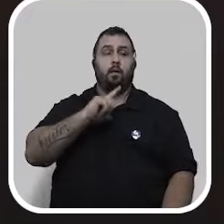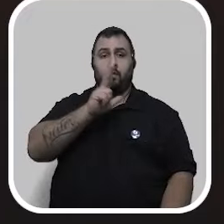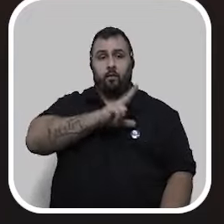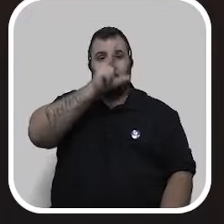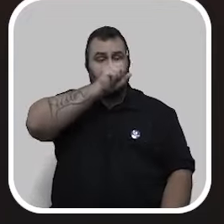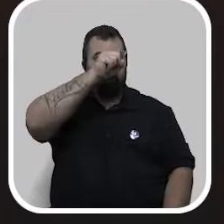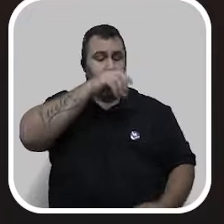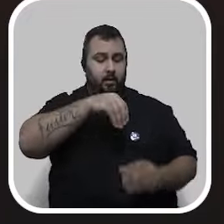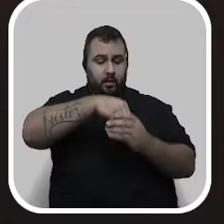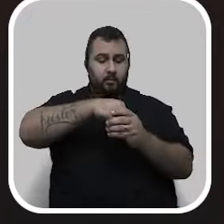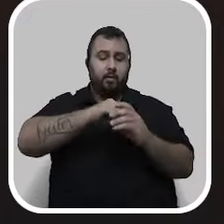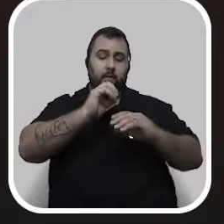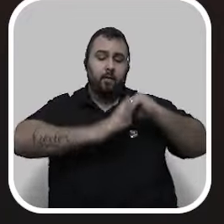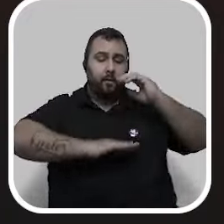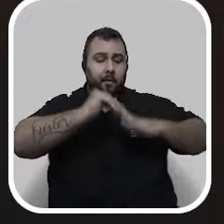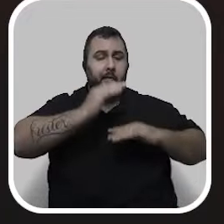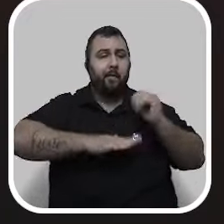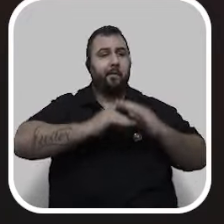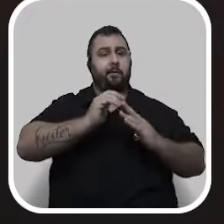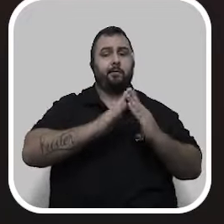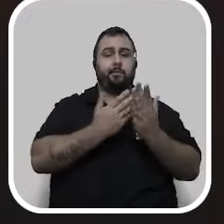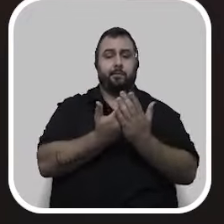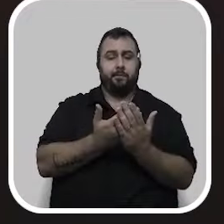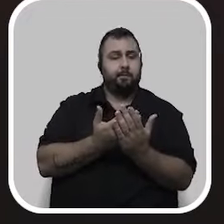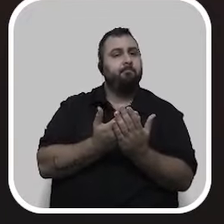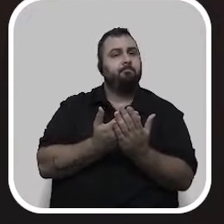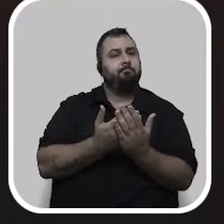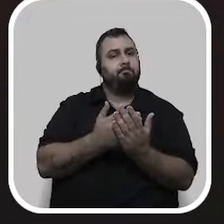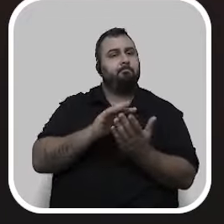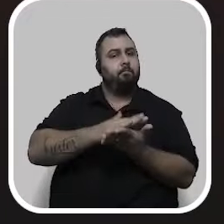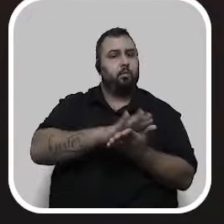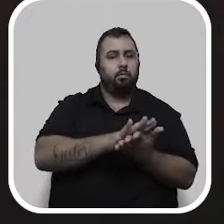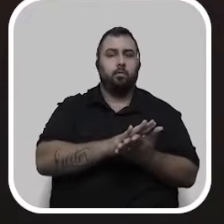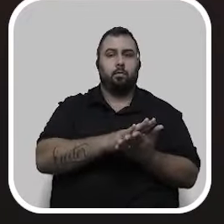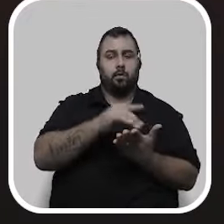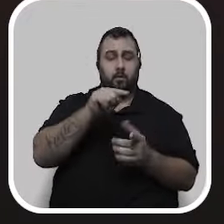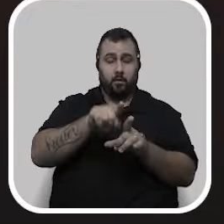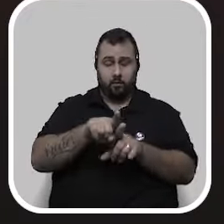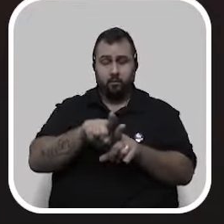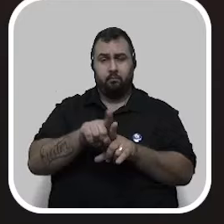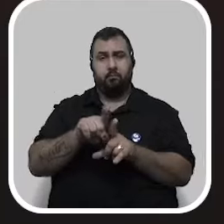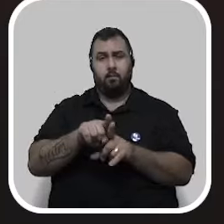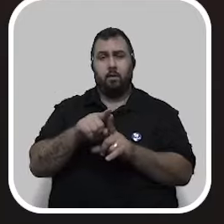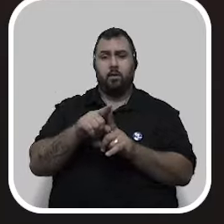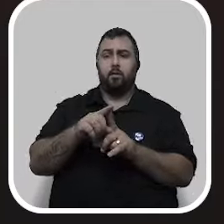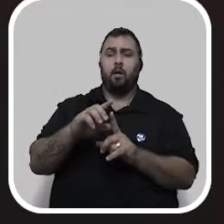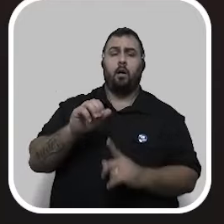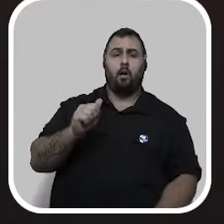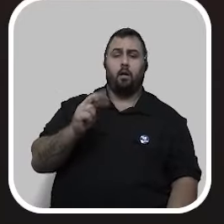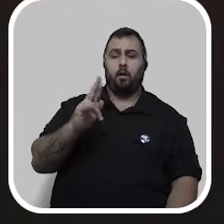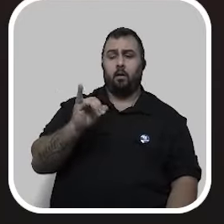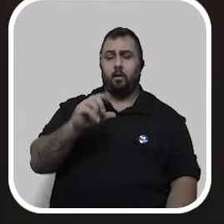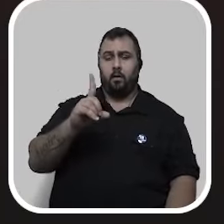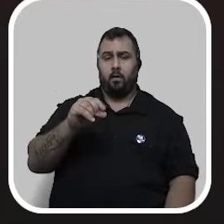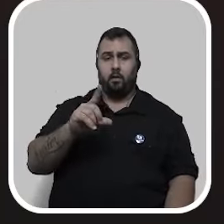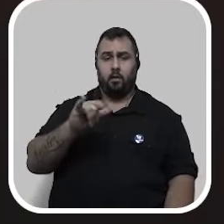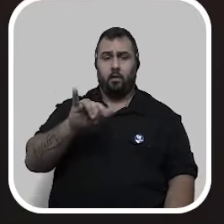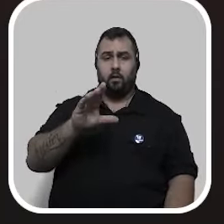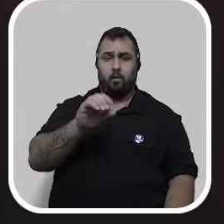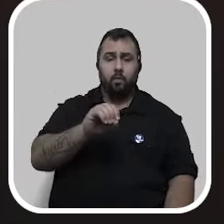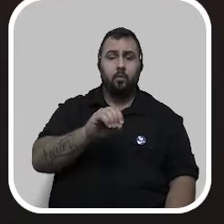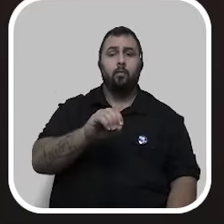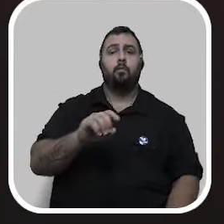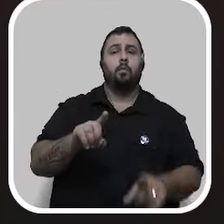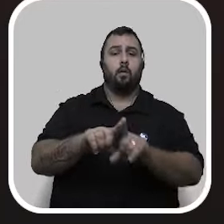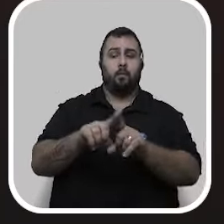tinha dentro do nosso Barracão profissionais de acrílico profissionais de de água né a gente teve